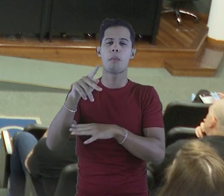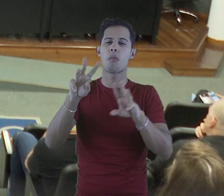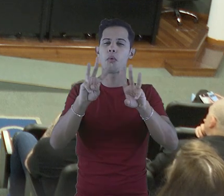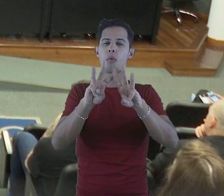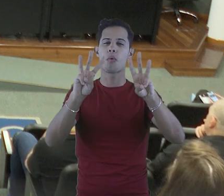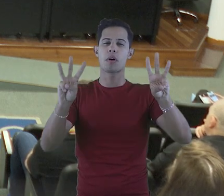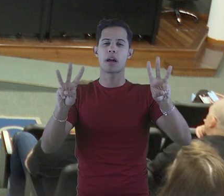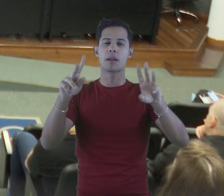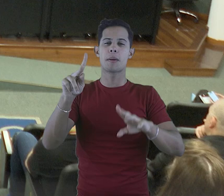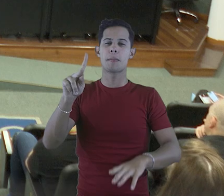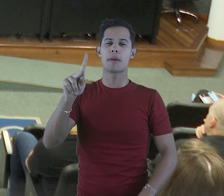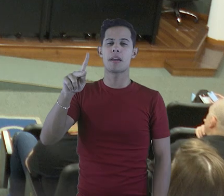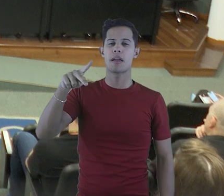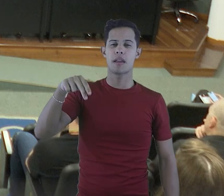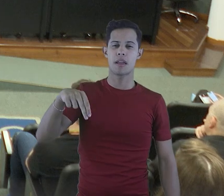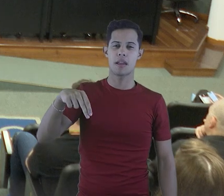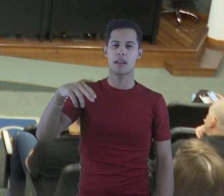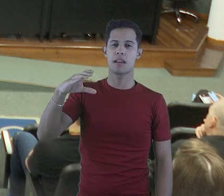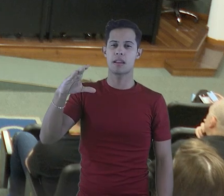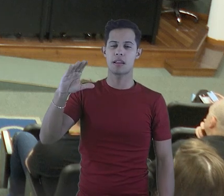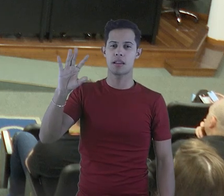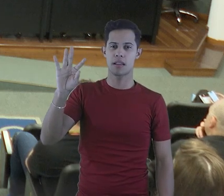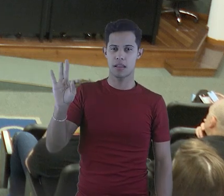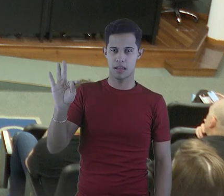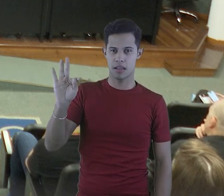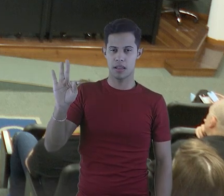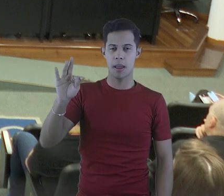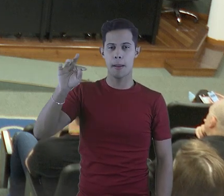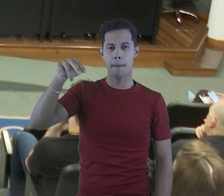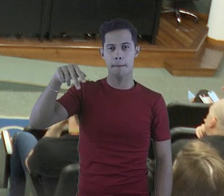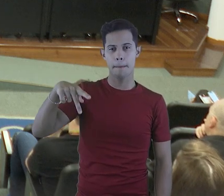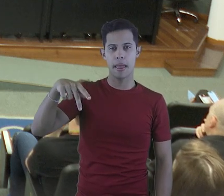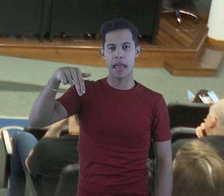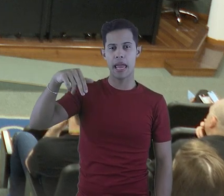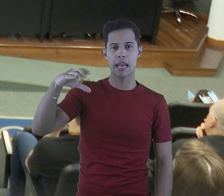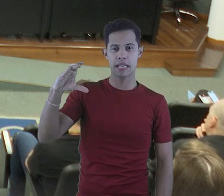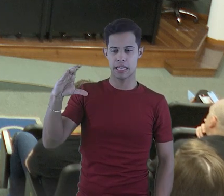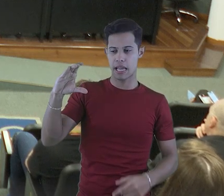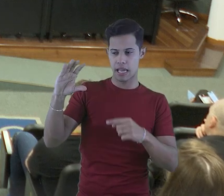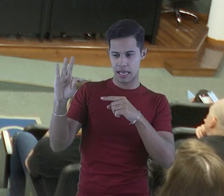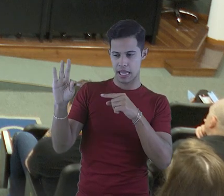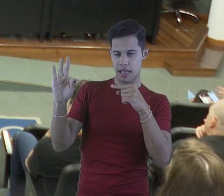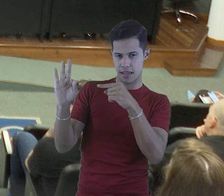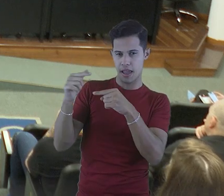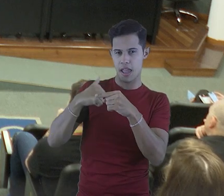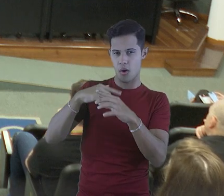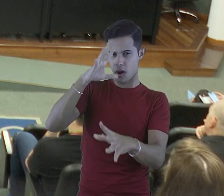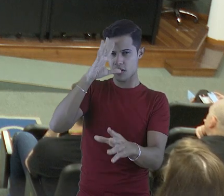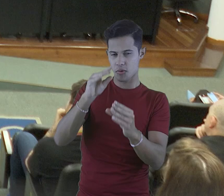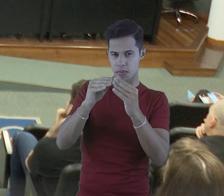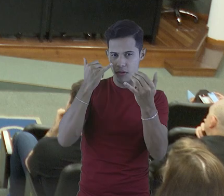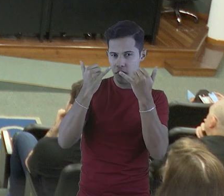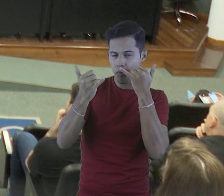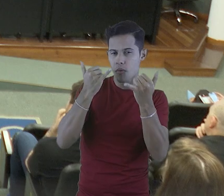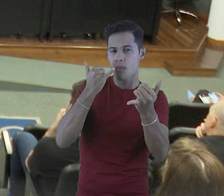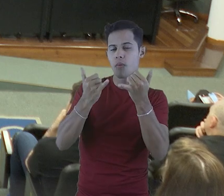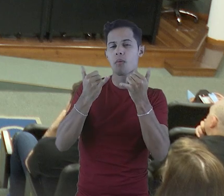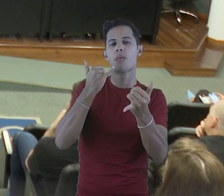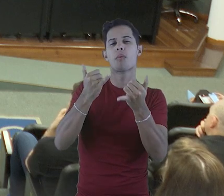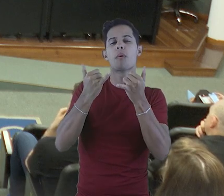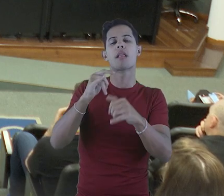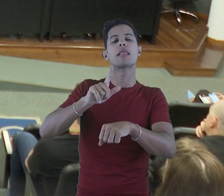portal PNCP né portal de contratações vou subir essas informações